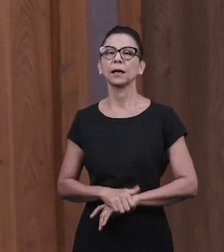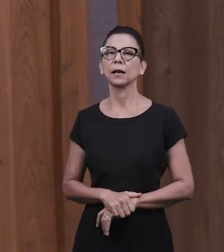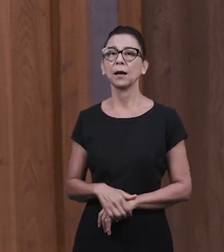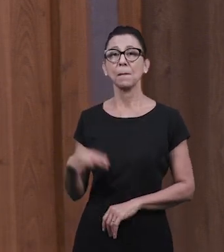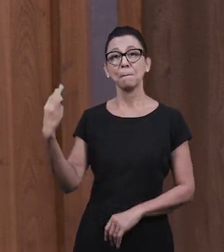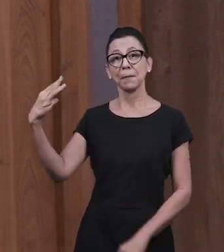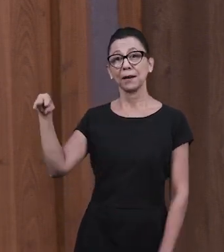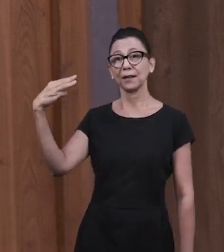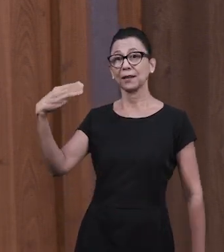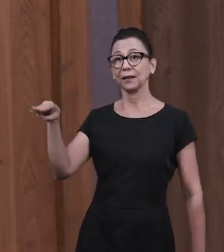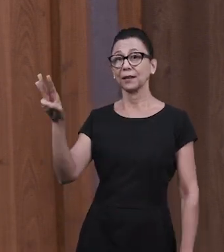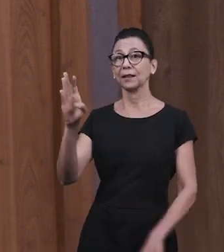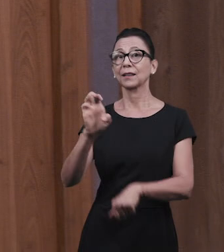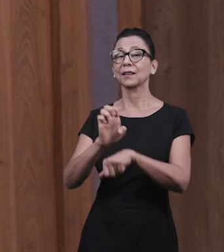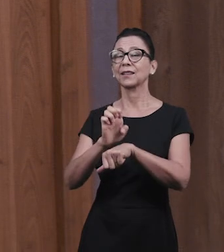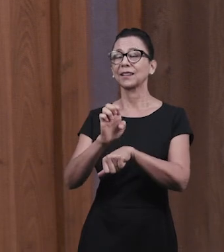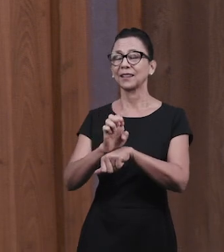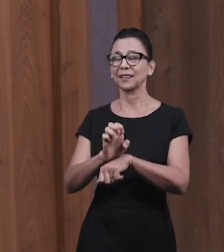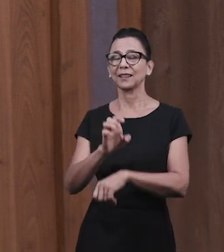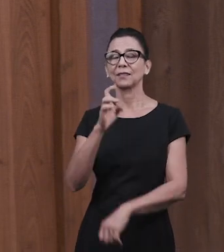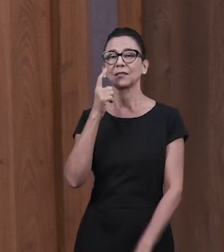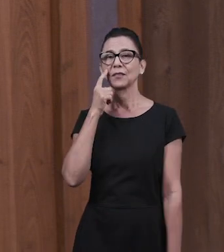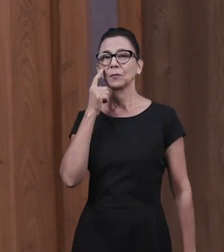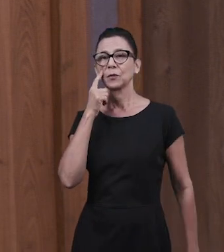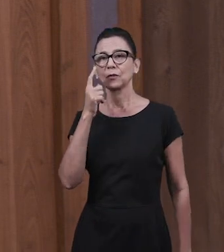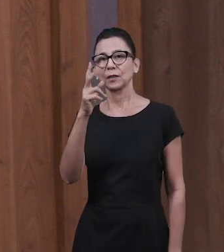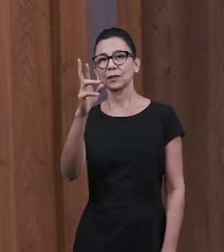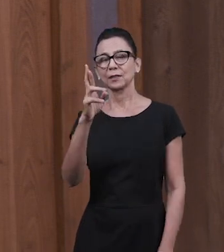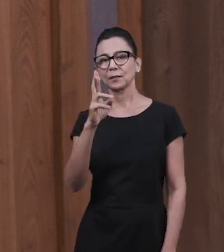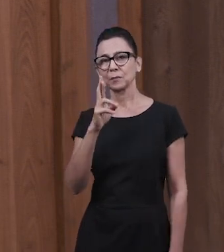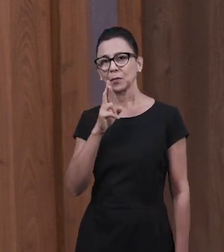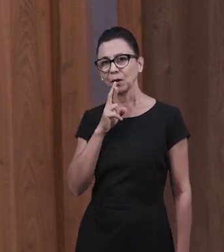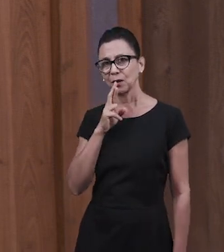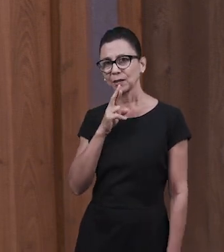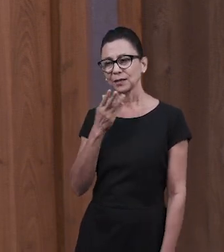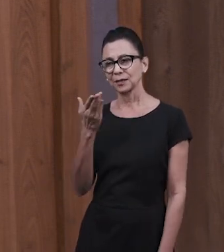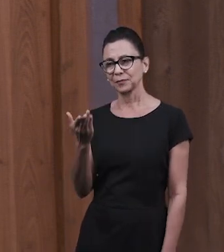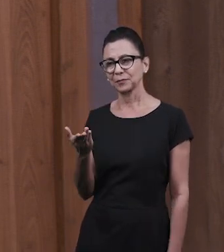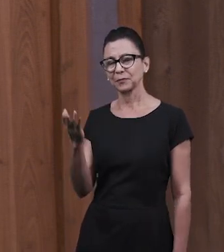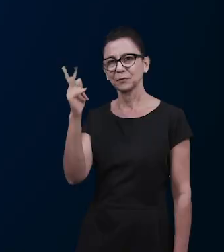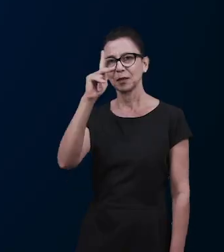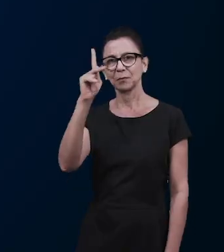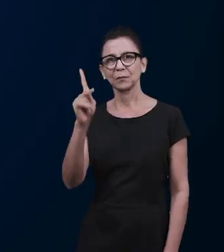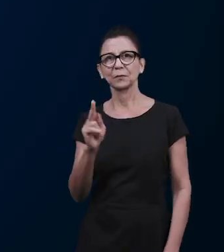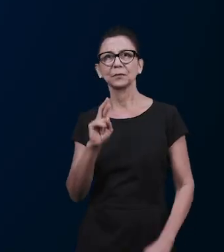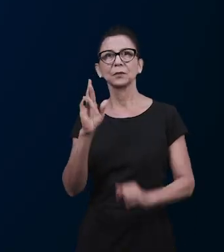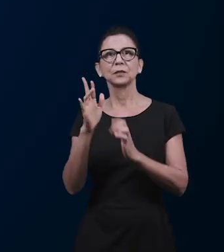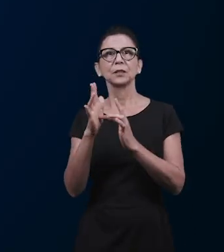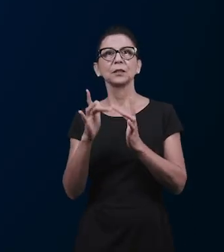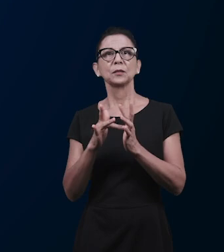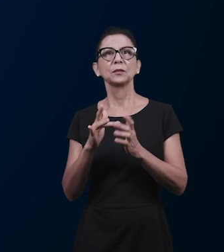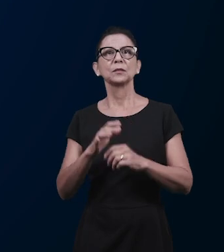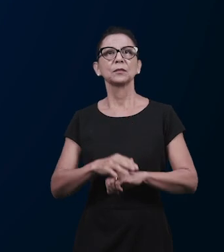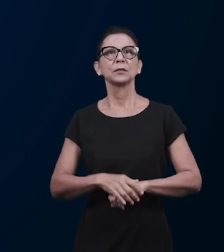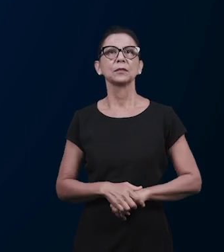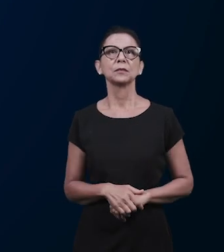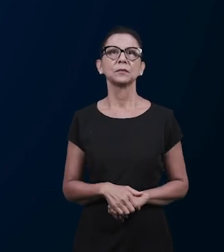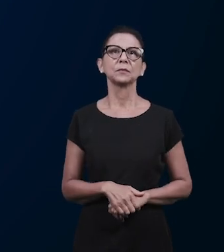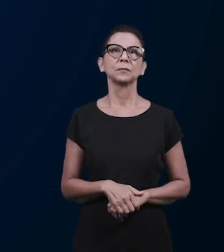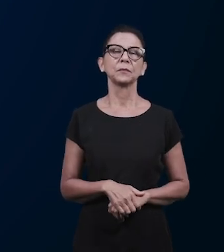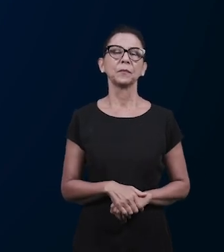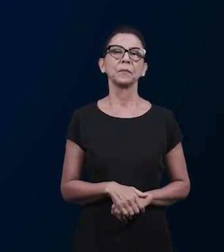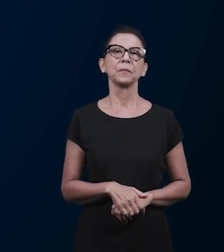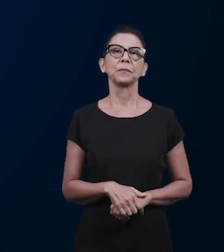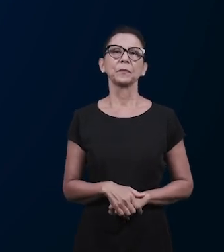São Luís, lá no Maranhão. E a Rebeca vai dar essa resposta. A paz do Senhor Jesus, Rebeca. A paz do Senhor, irmãos.